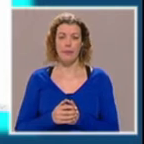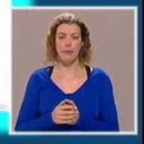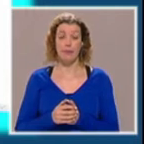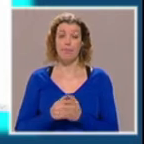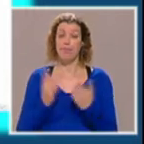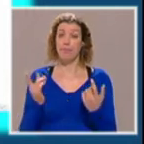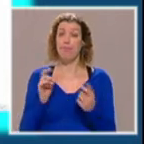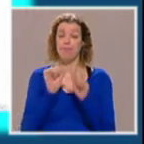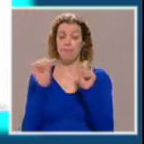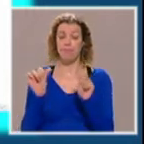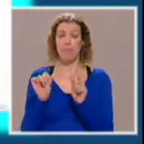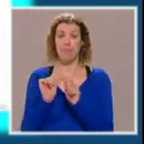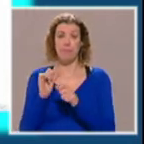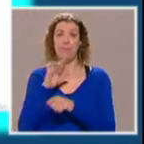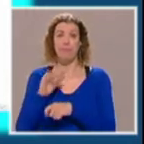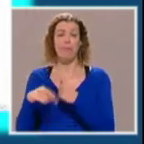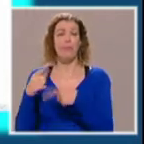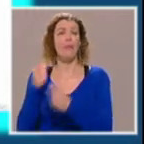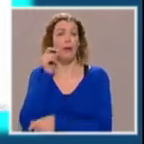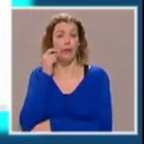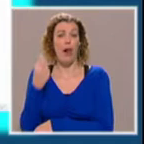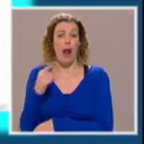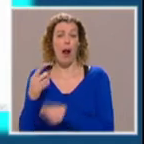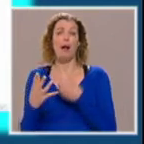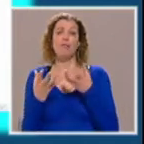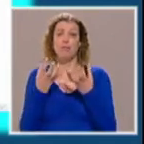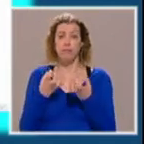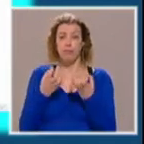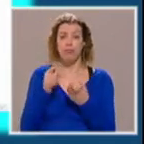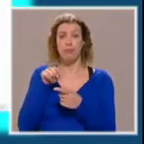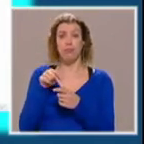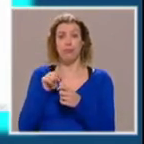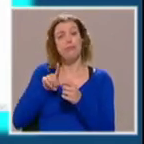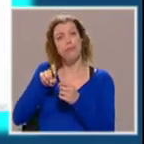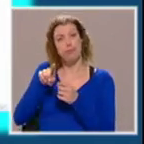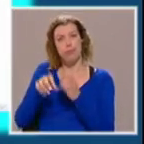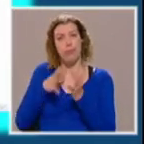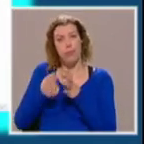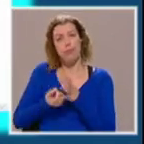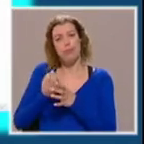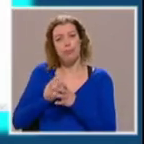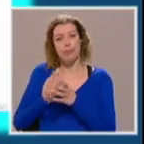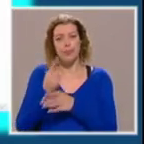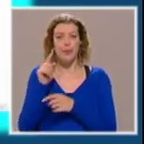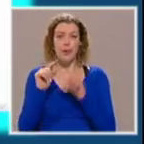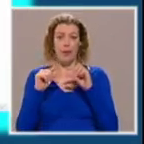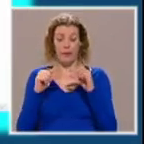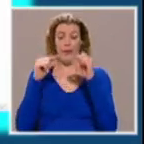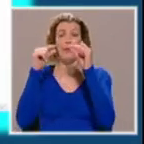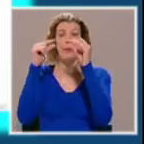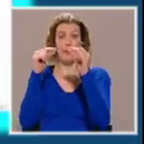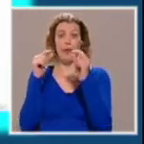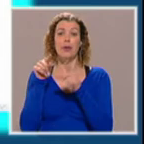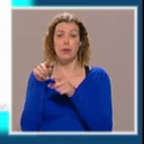O sistema reprodutor masculino inclui os testículos, que produzem os espermatozoides, os canais deferentes,